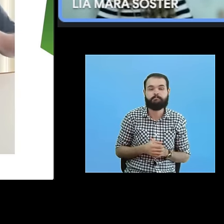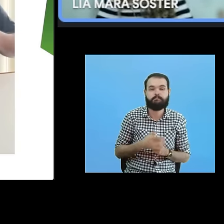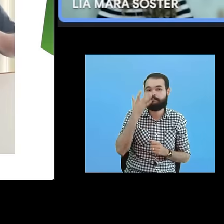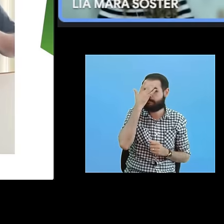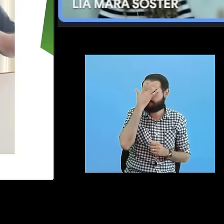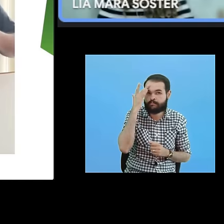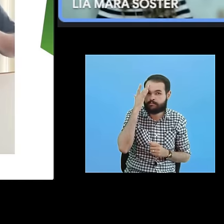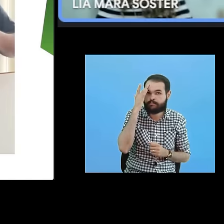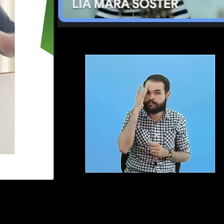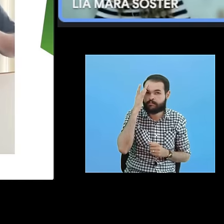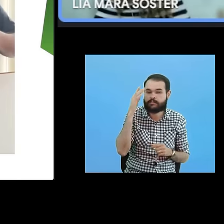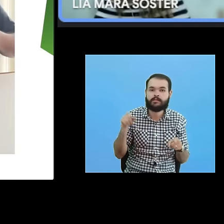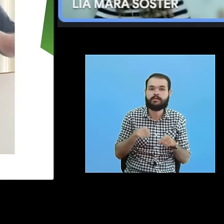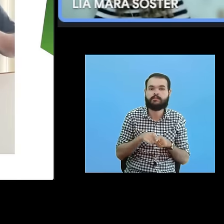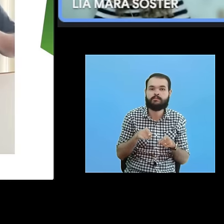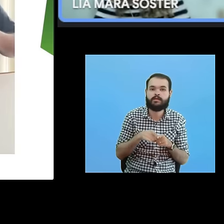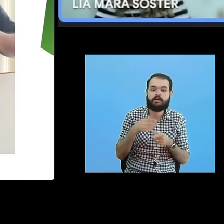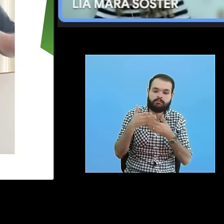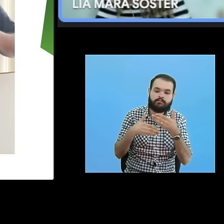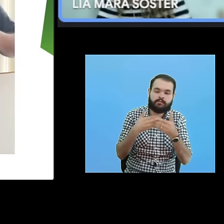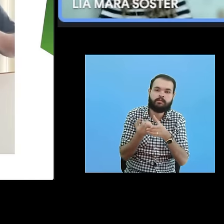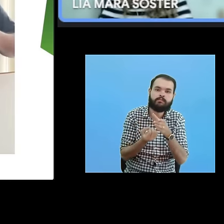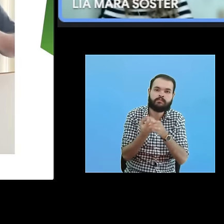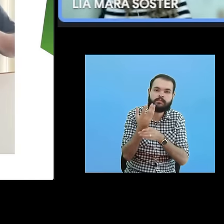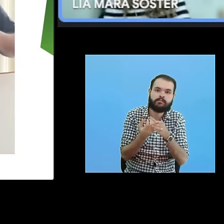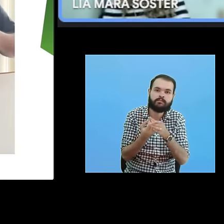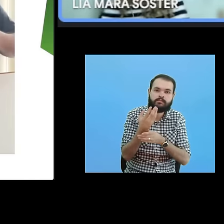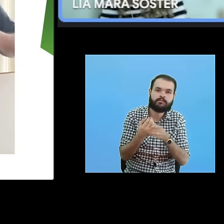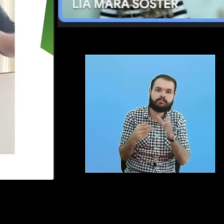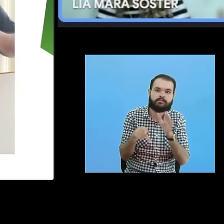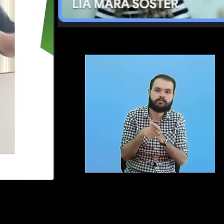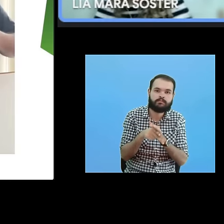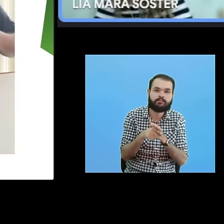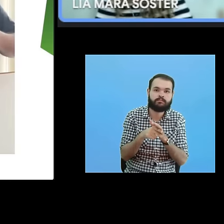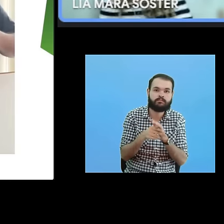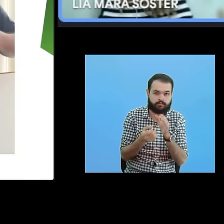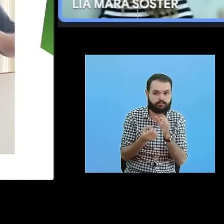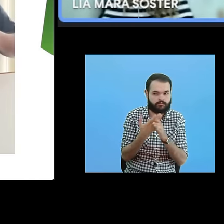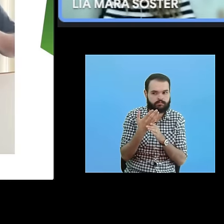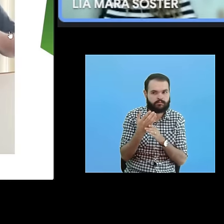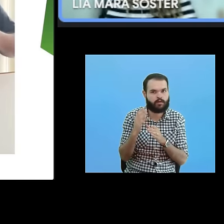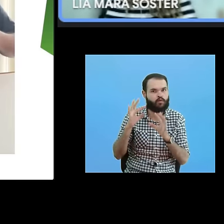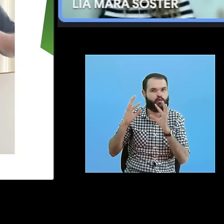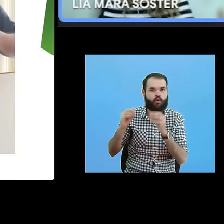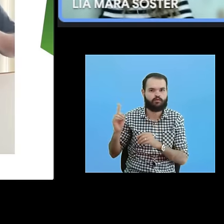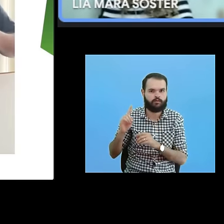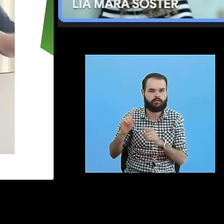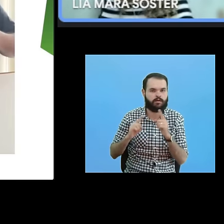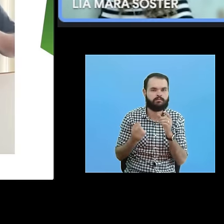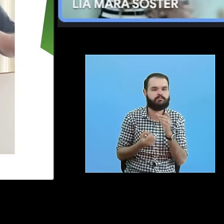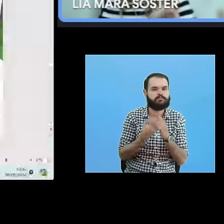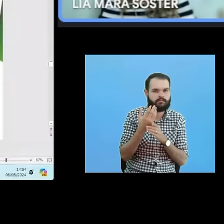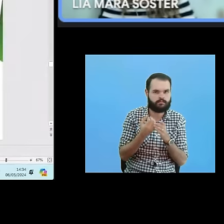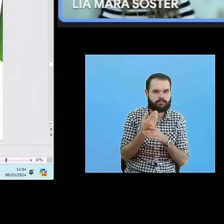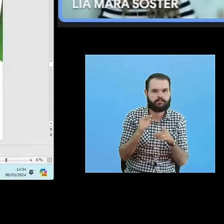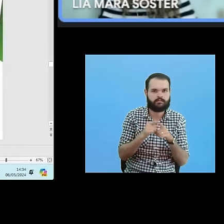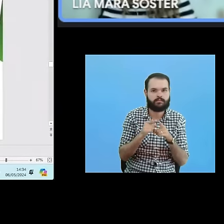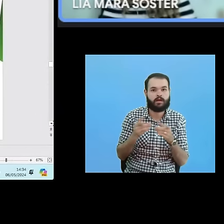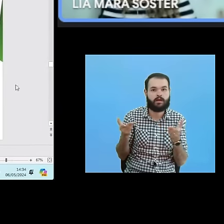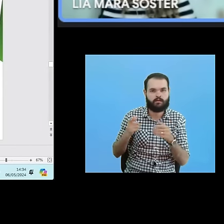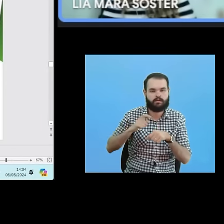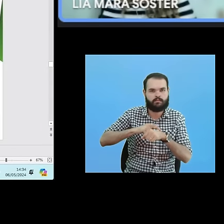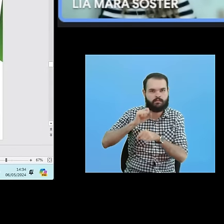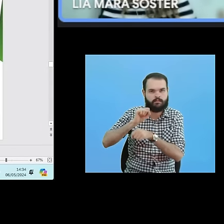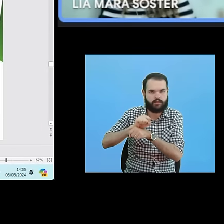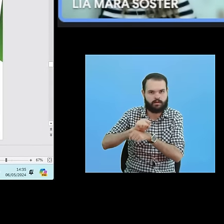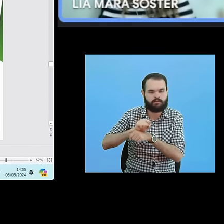passaram, não todas elas passaram a produzir, porém um número expressivo passou a produzir. Nesse momento eu vou interromper um pouquinho os slides